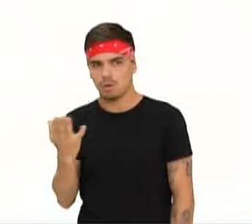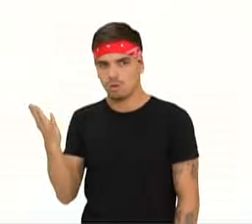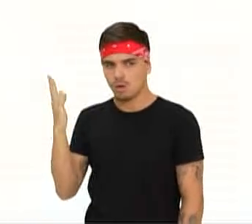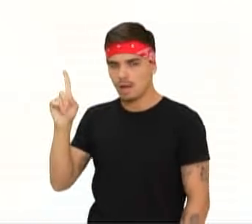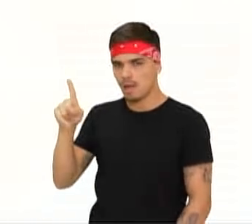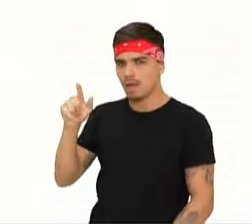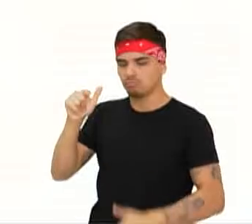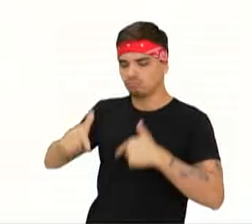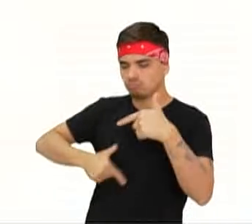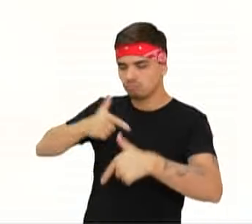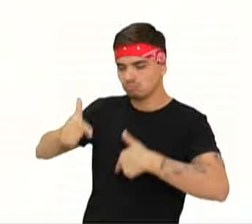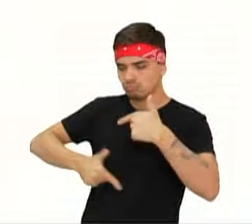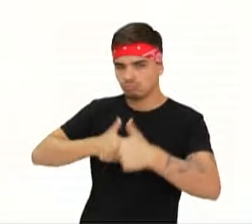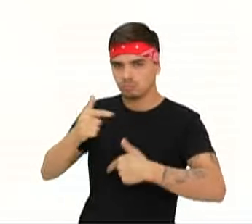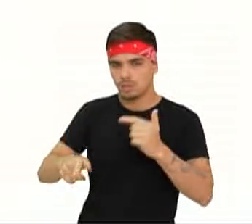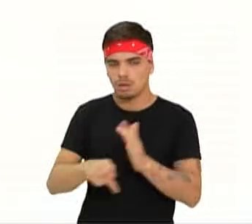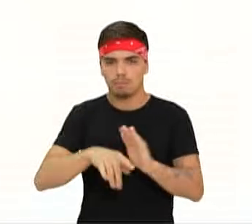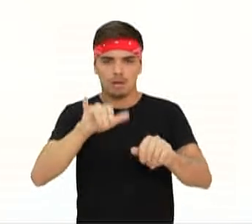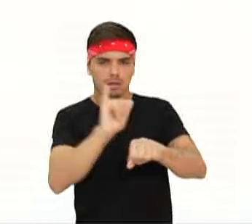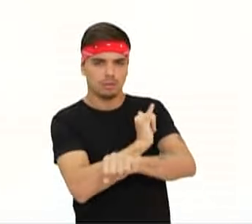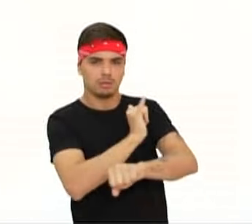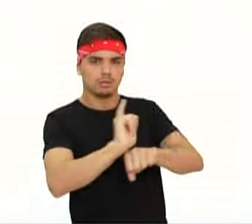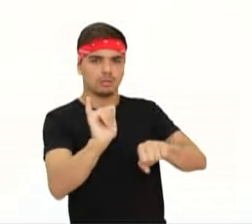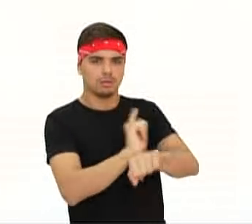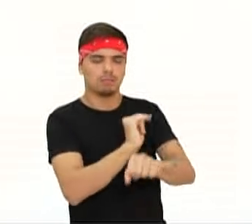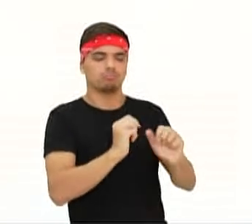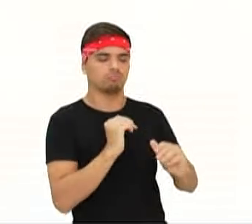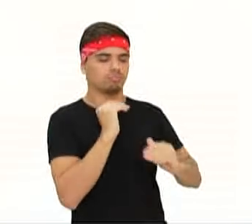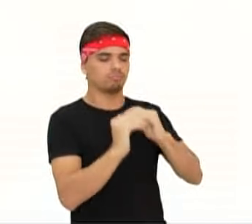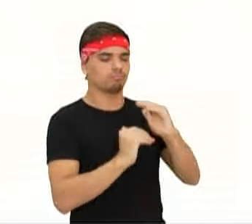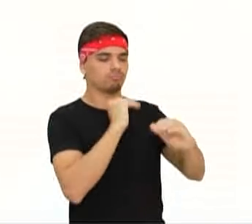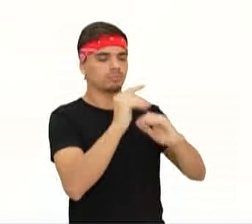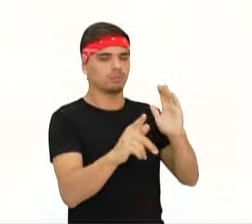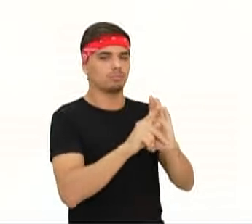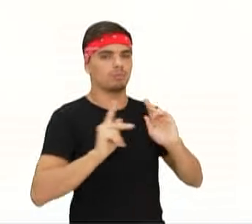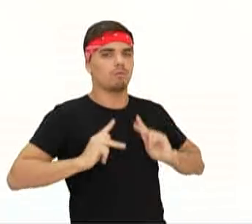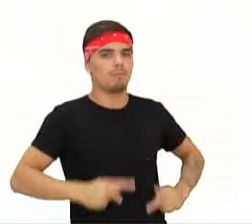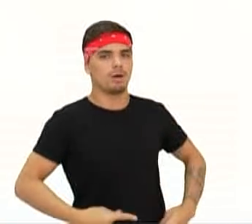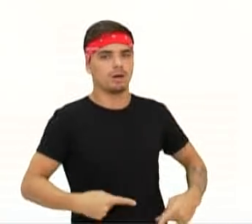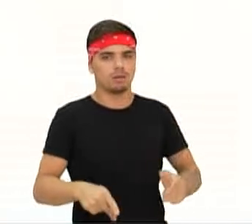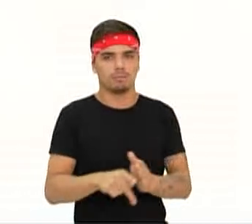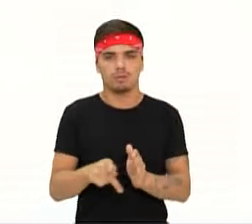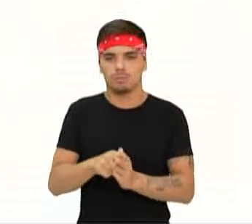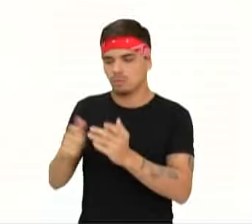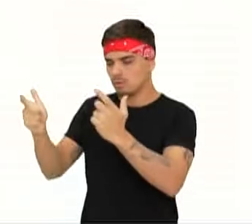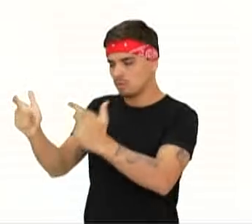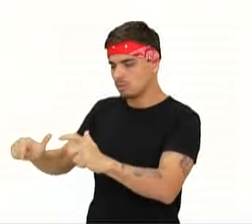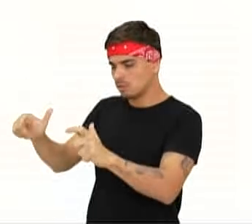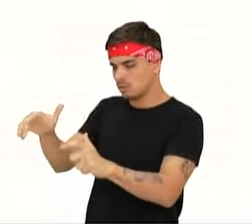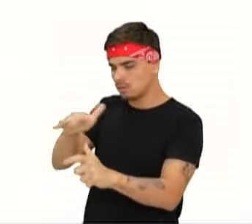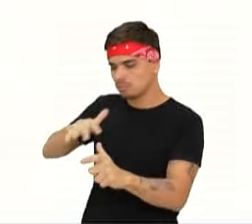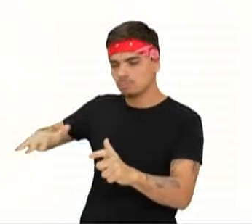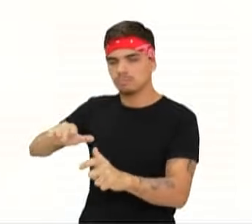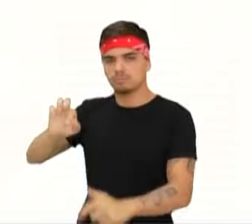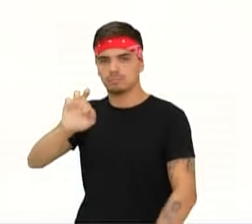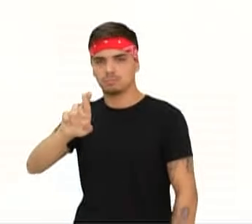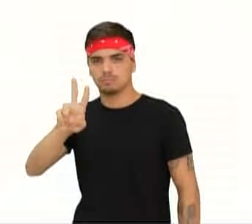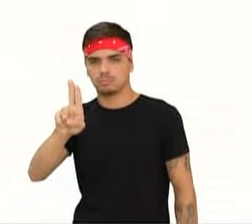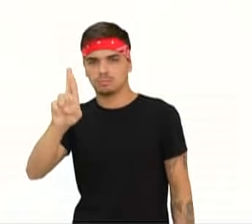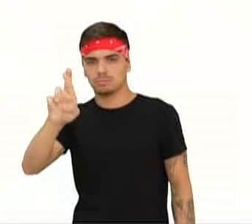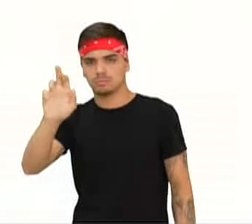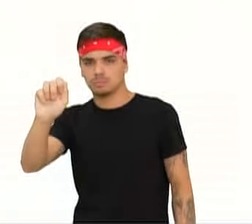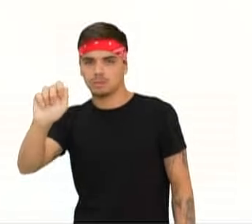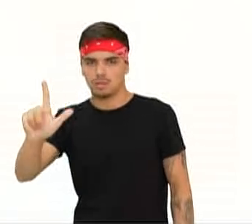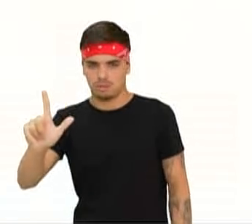uma atividade, é uma técnica desenvolvida pelo ser humano no espaço rural,